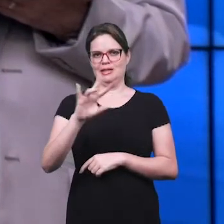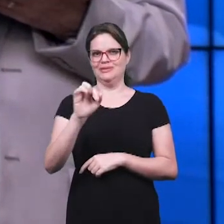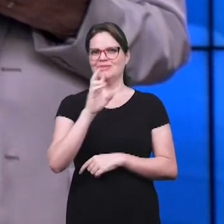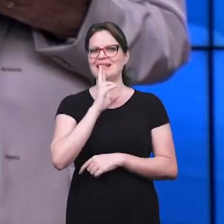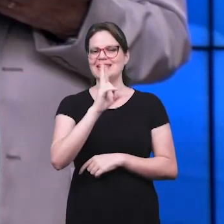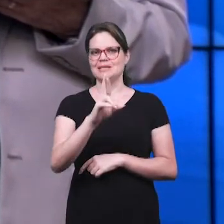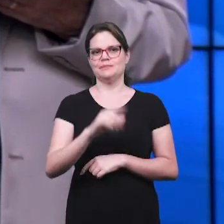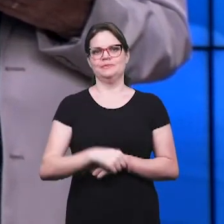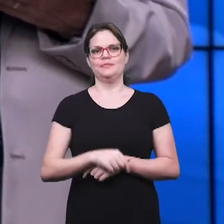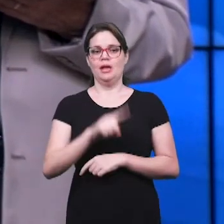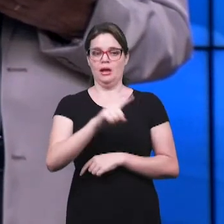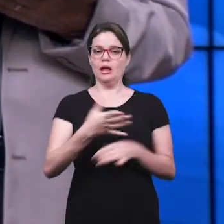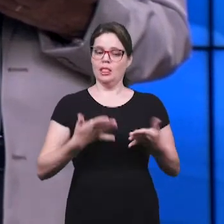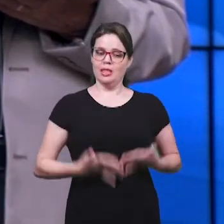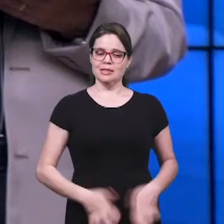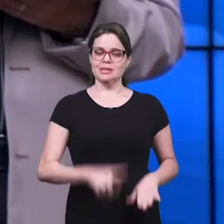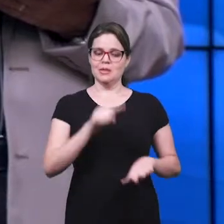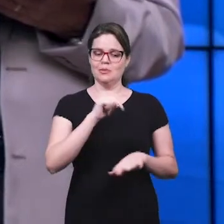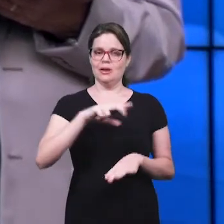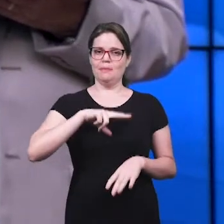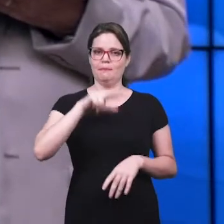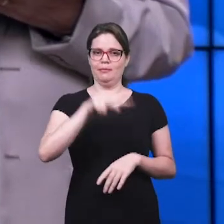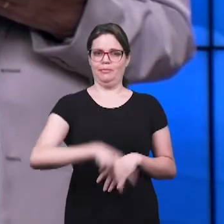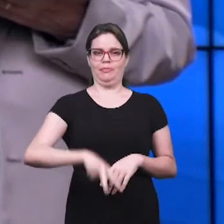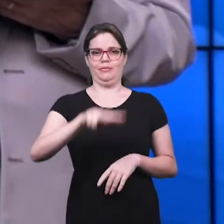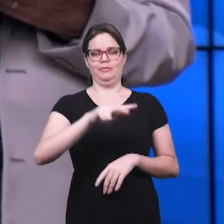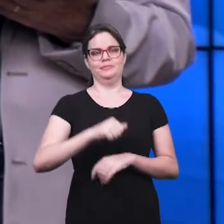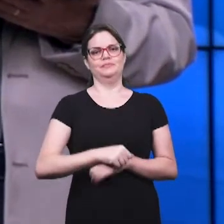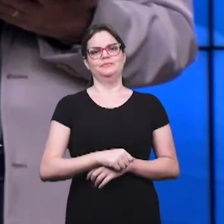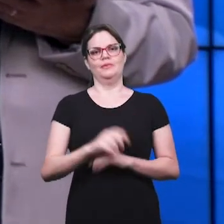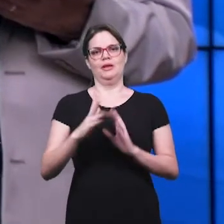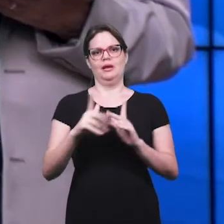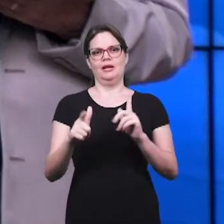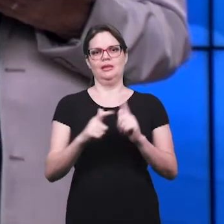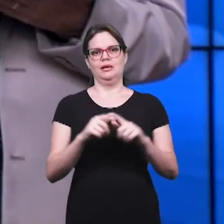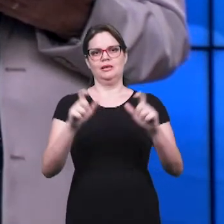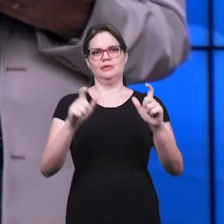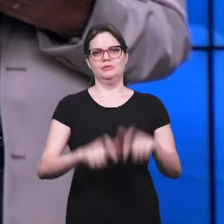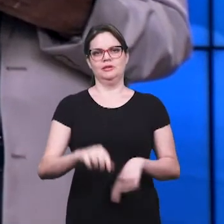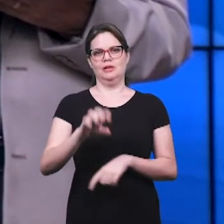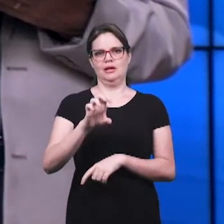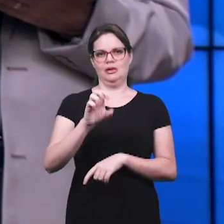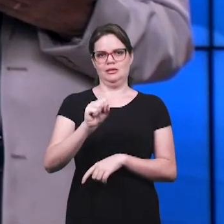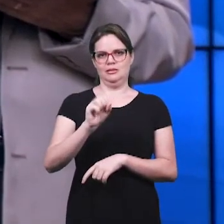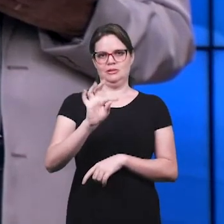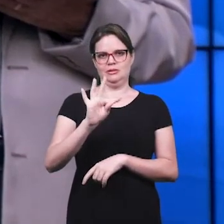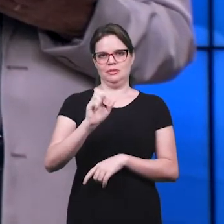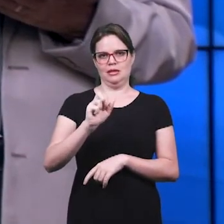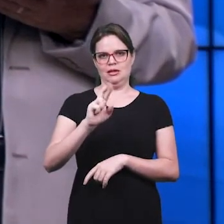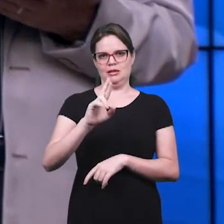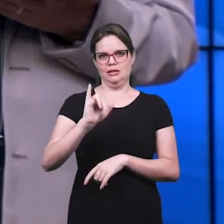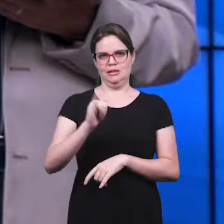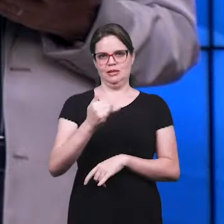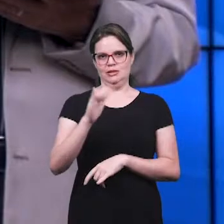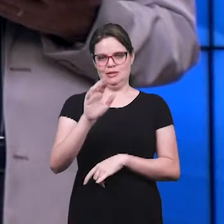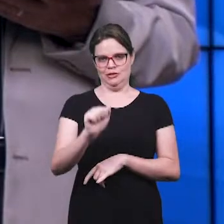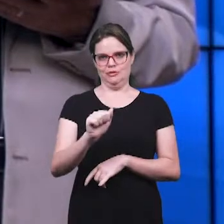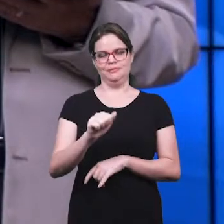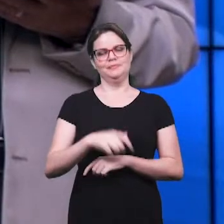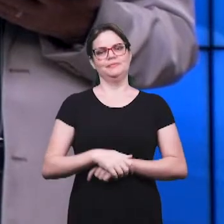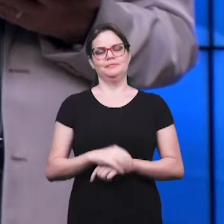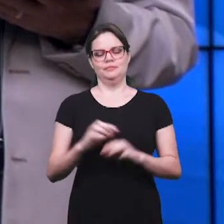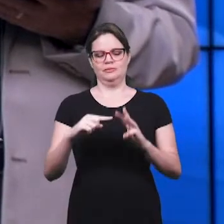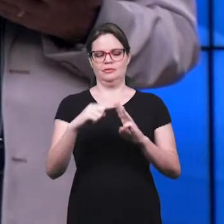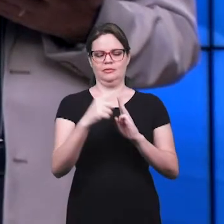ele é de nacionalidade portuguesa, ele pertence à nossa igreja em Estarreja, lá em Portugal. Então nós temos